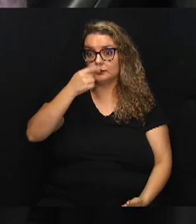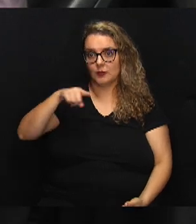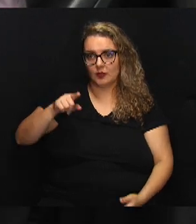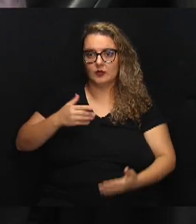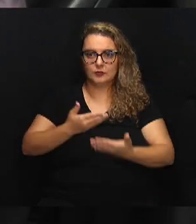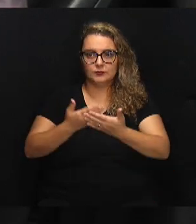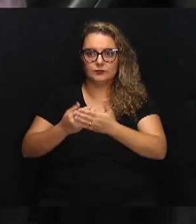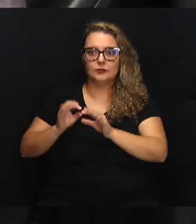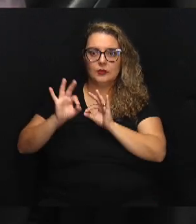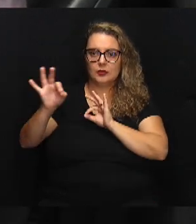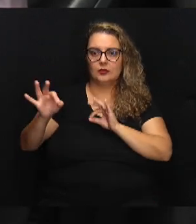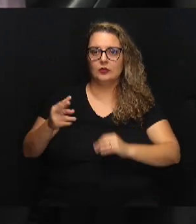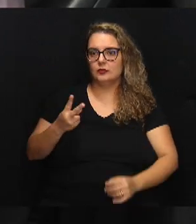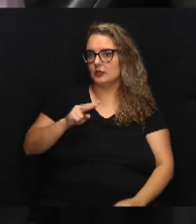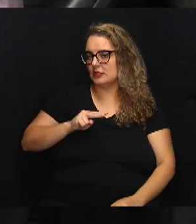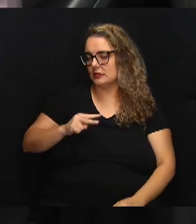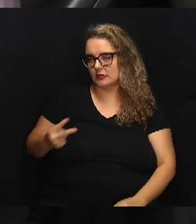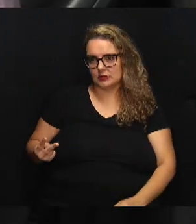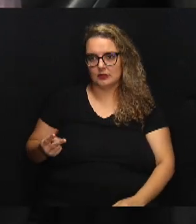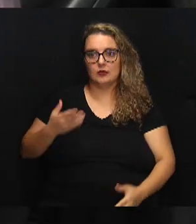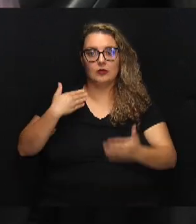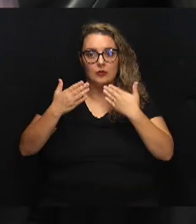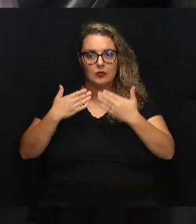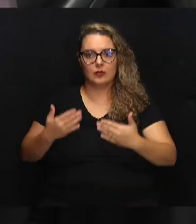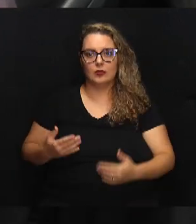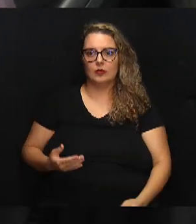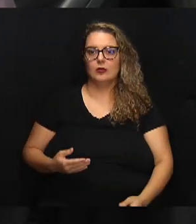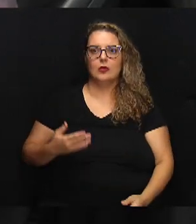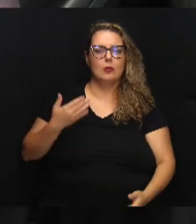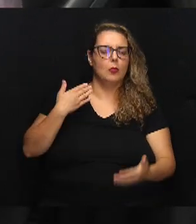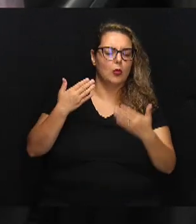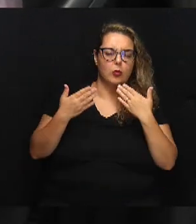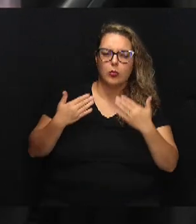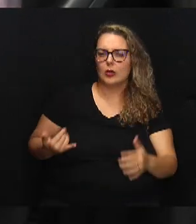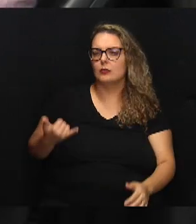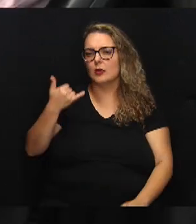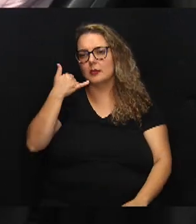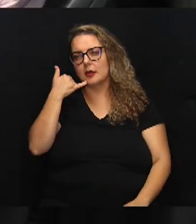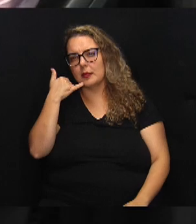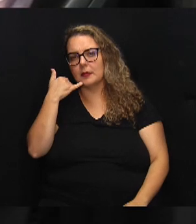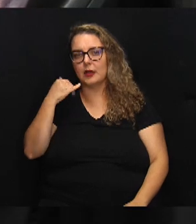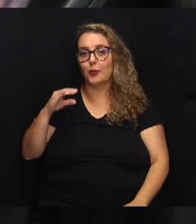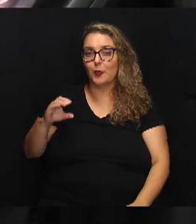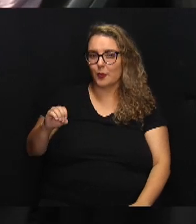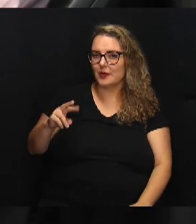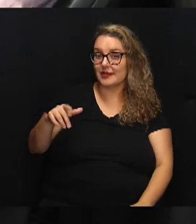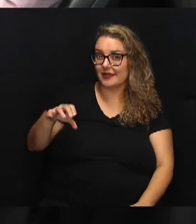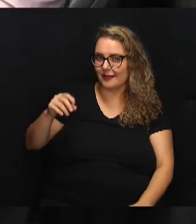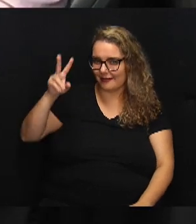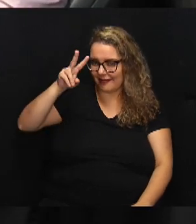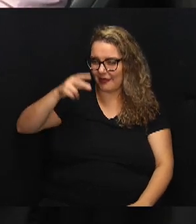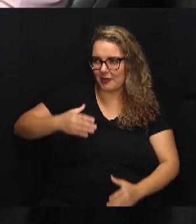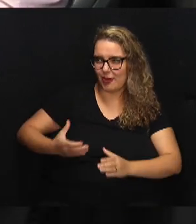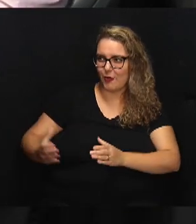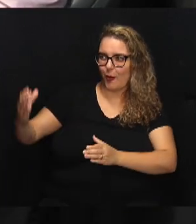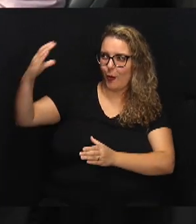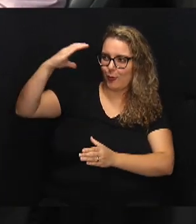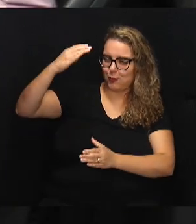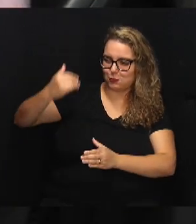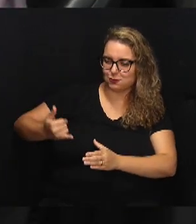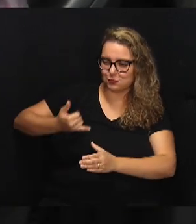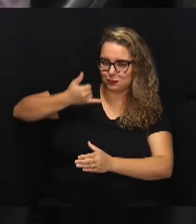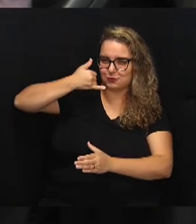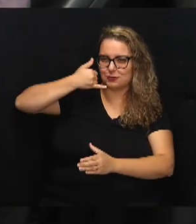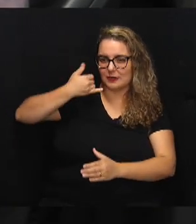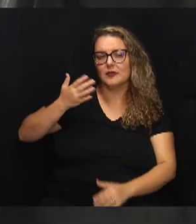fora, era pelo menos 2 vezes por semana, a gente se falava muito, né? Por telefone, ainda no orelhão, né? Sim. E